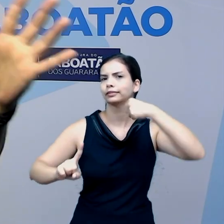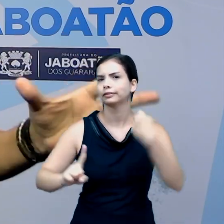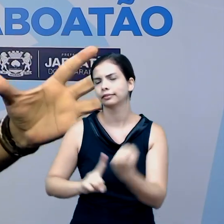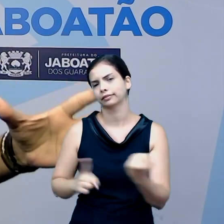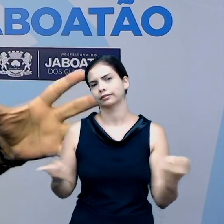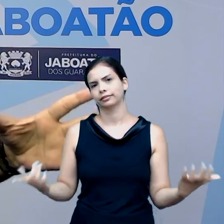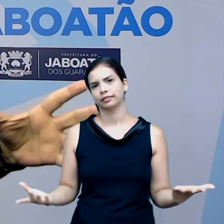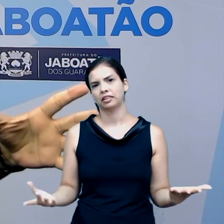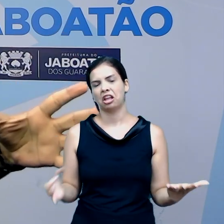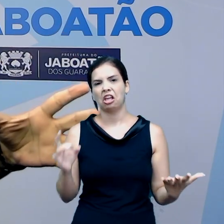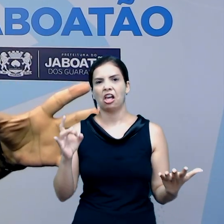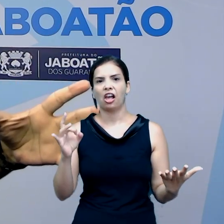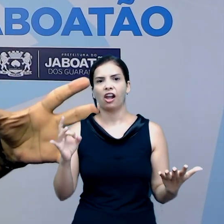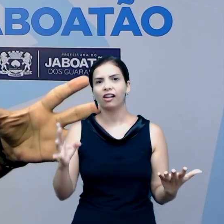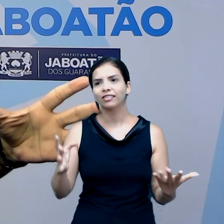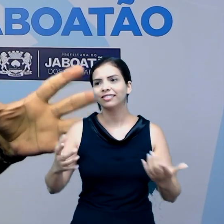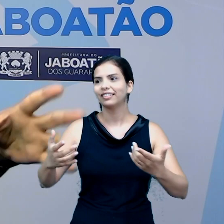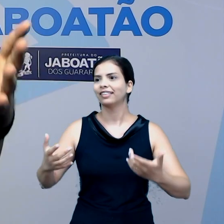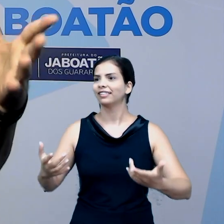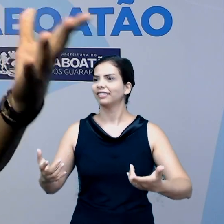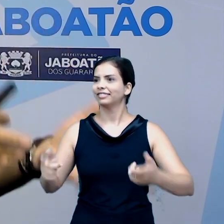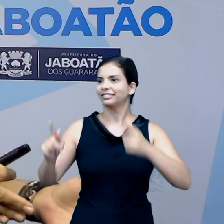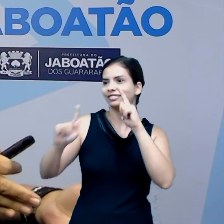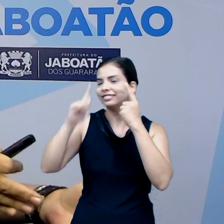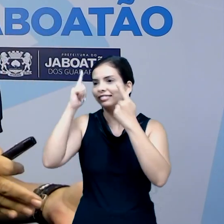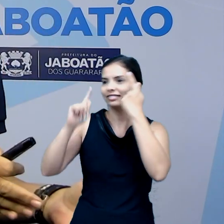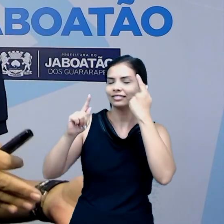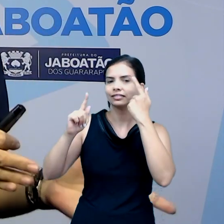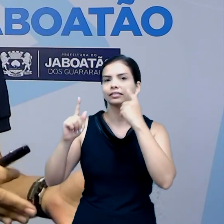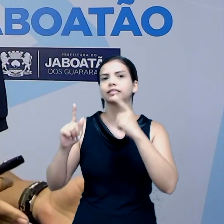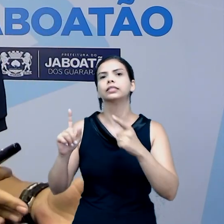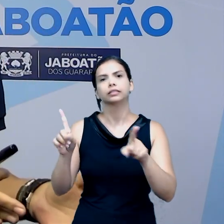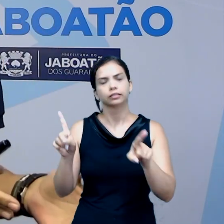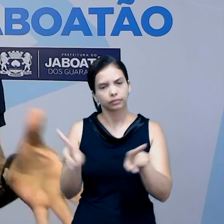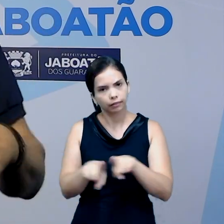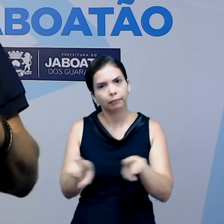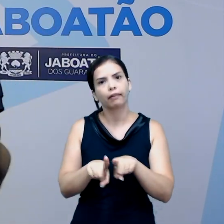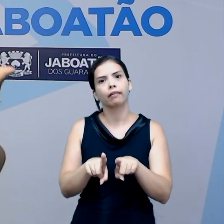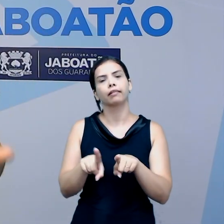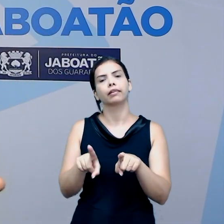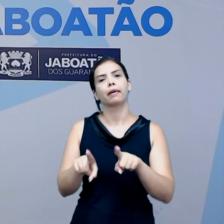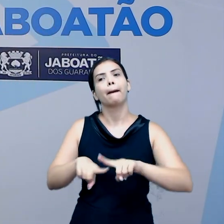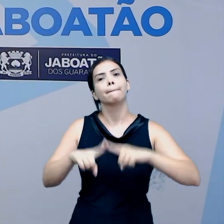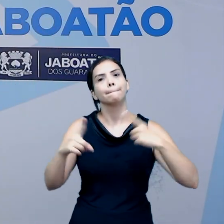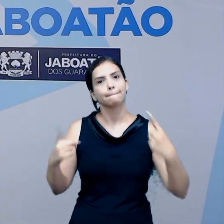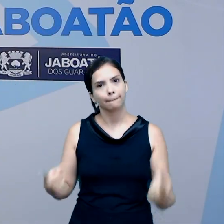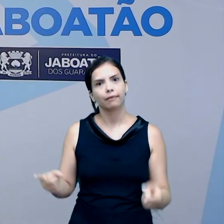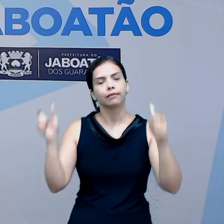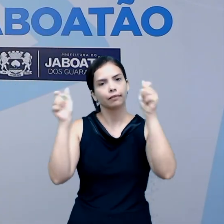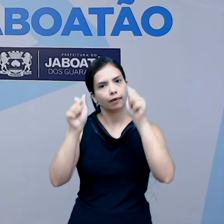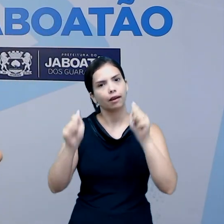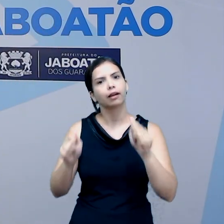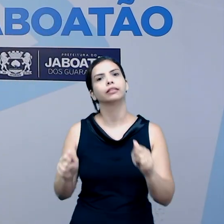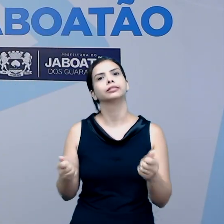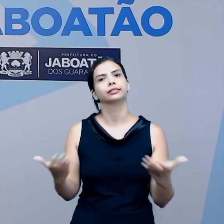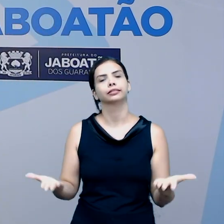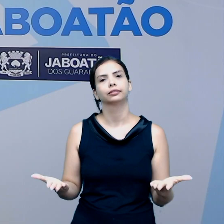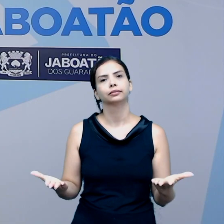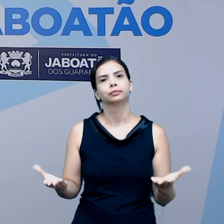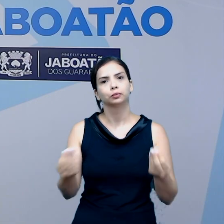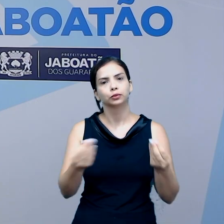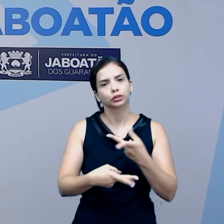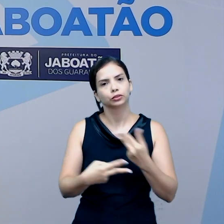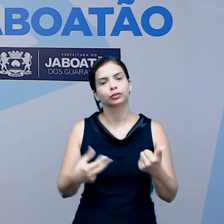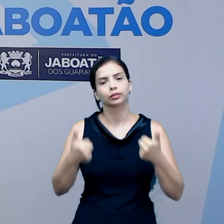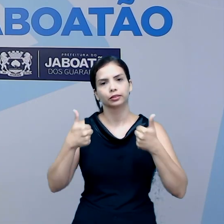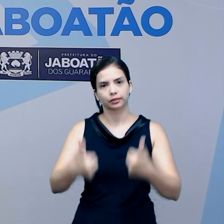arte não é apenas entretenimento ela pode ser entretenimento também mas não apenas entretenimento Ok